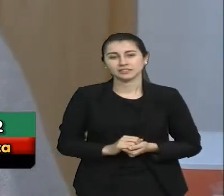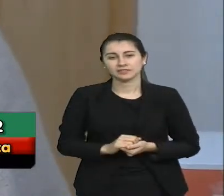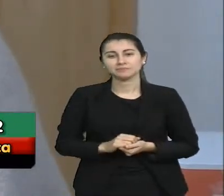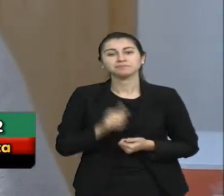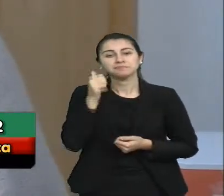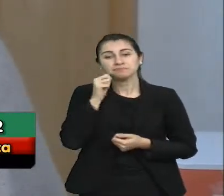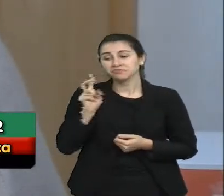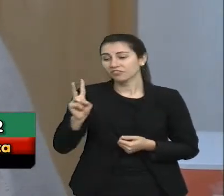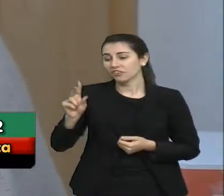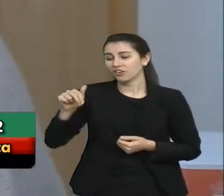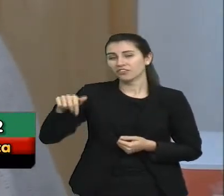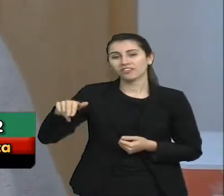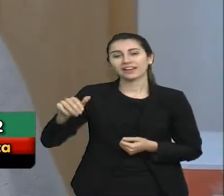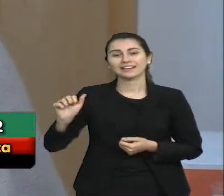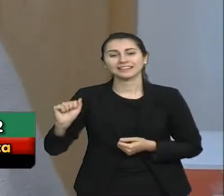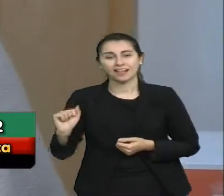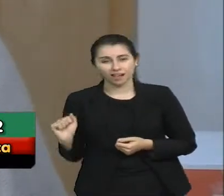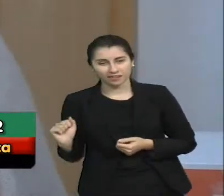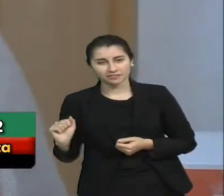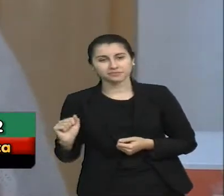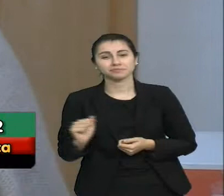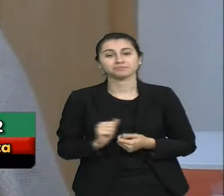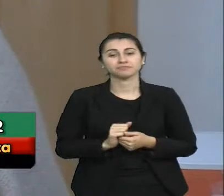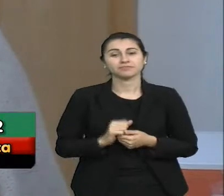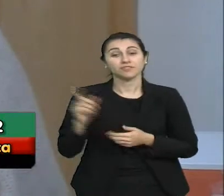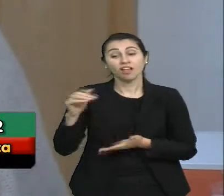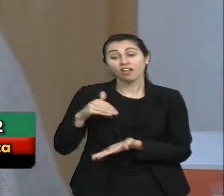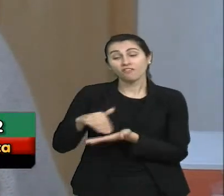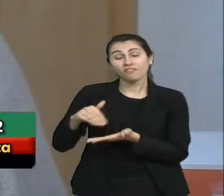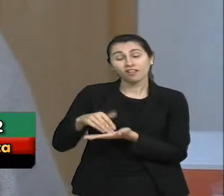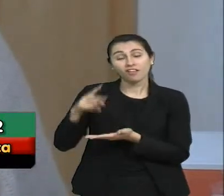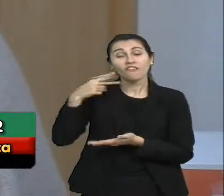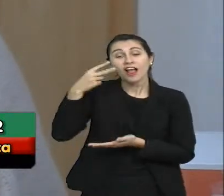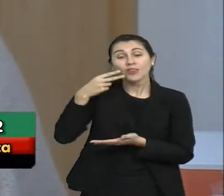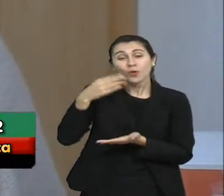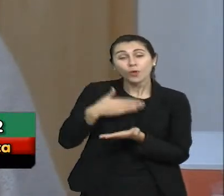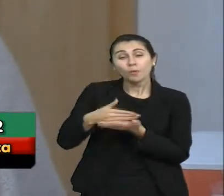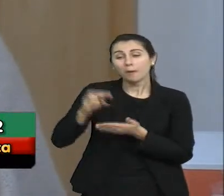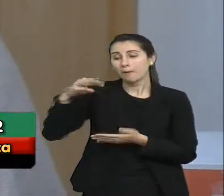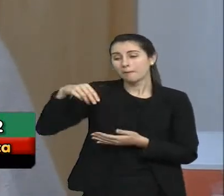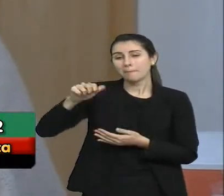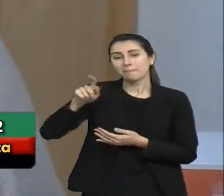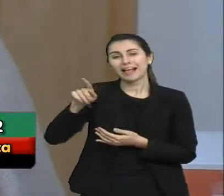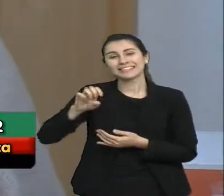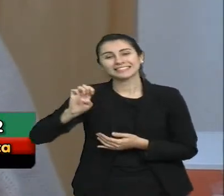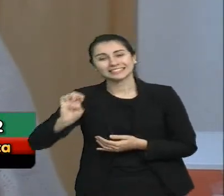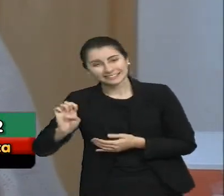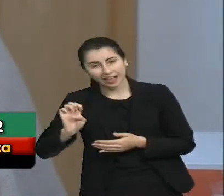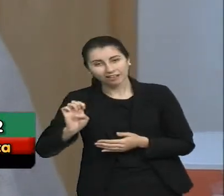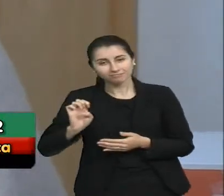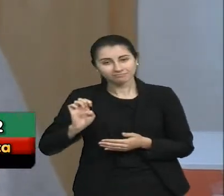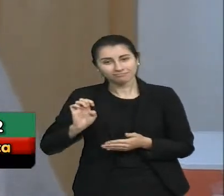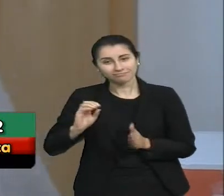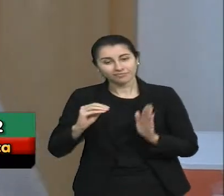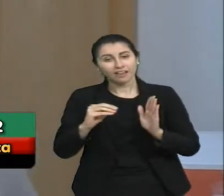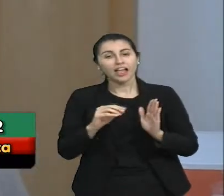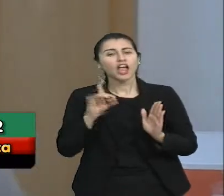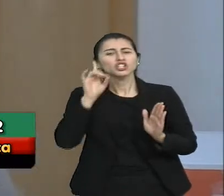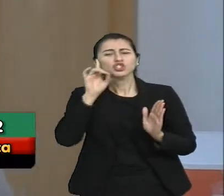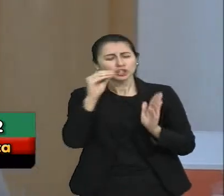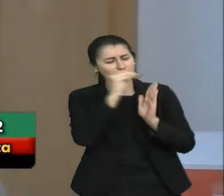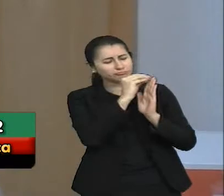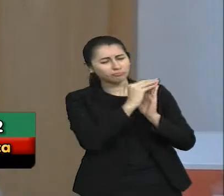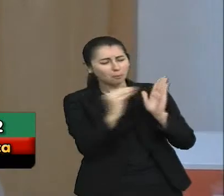Vânia, que é a lei feita pela vereadora Mazé Favarão, que fala, que coloca no calendário oficial do município a valorização e